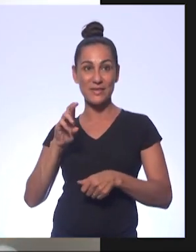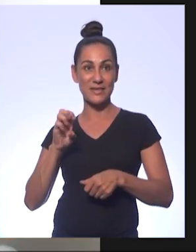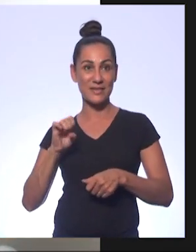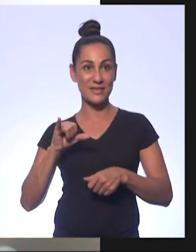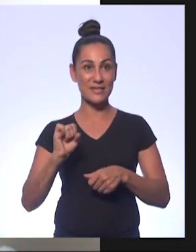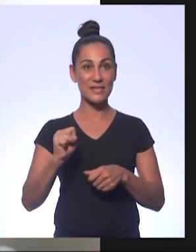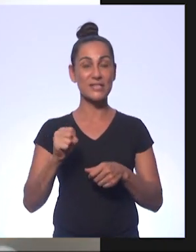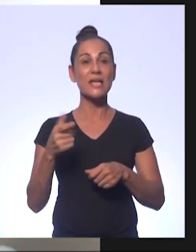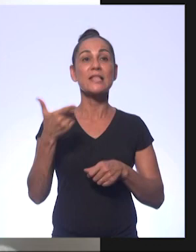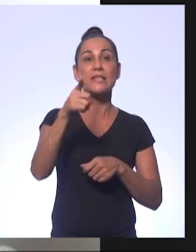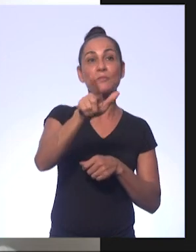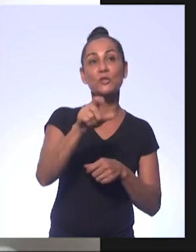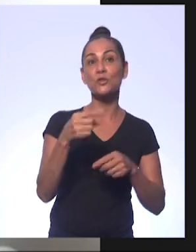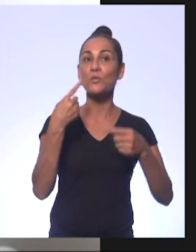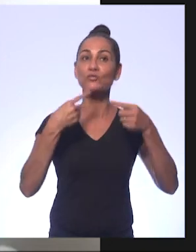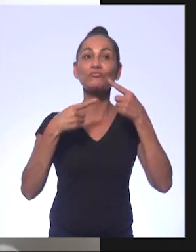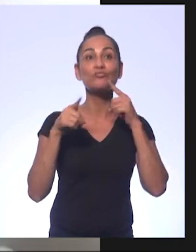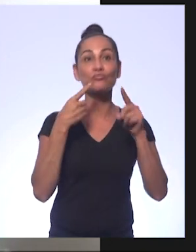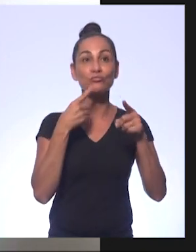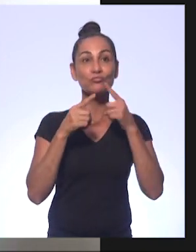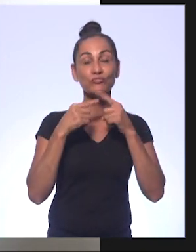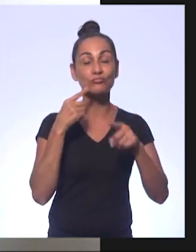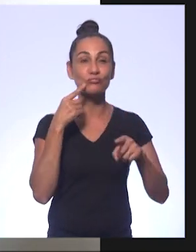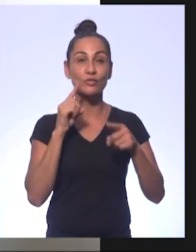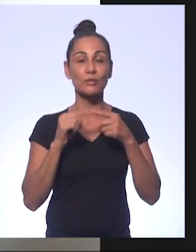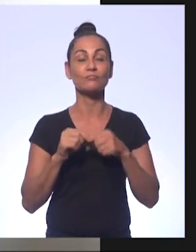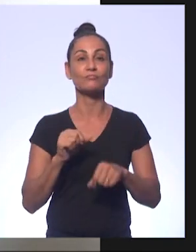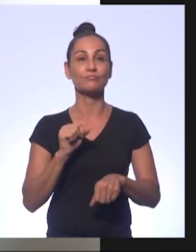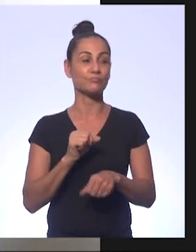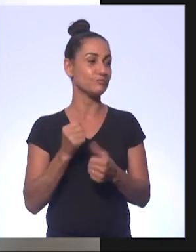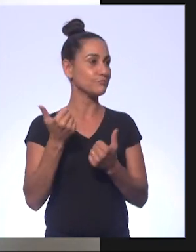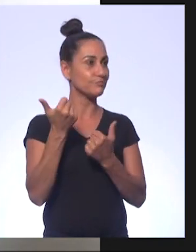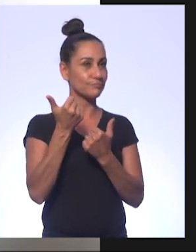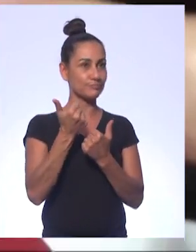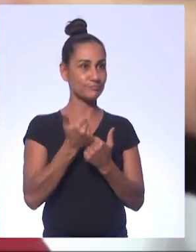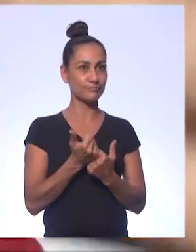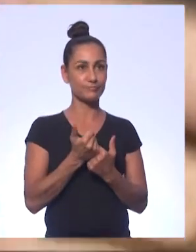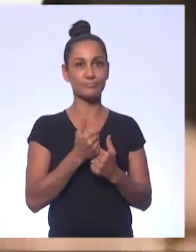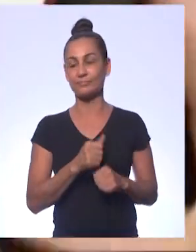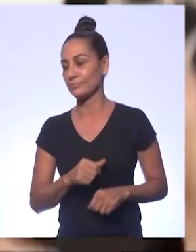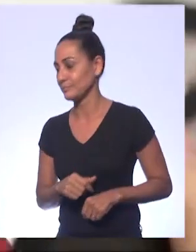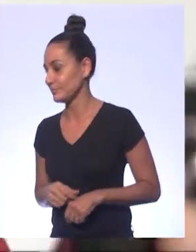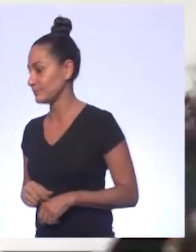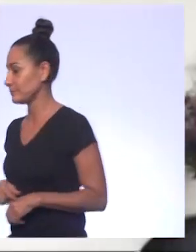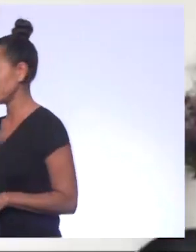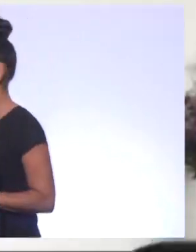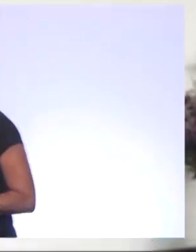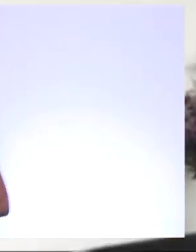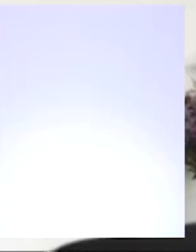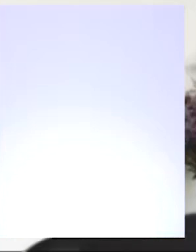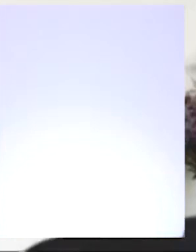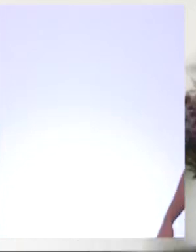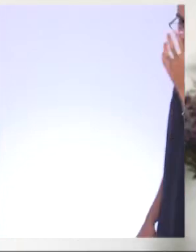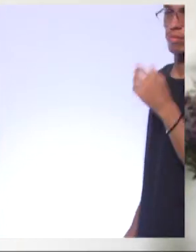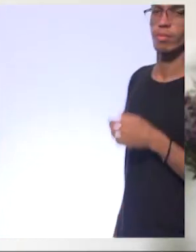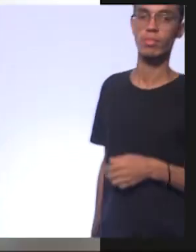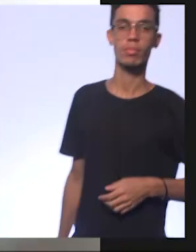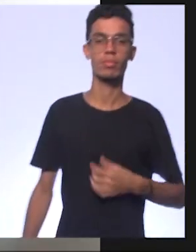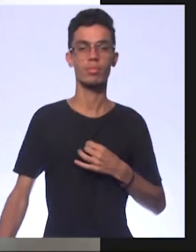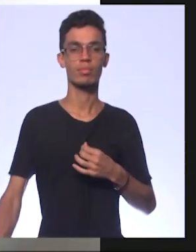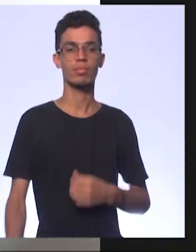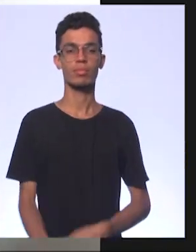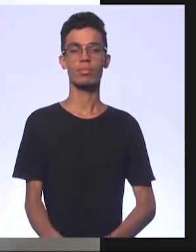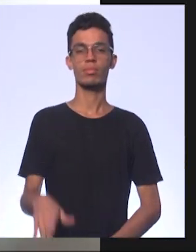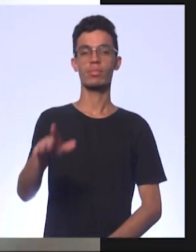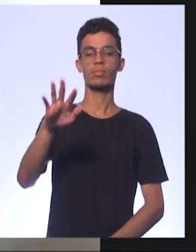gente possa discutir isso com mais concretude. Tá? A Tamires, só para saber, ela